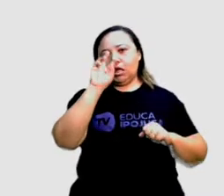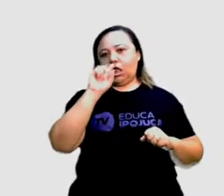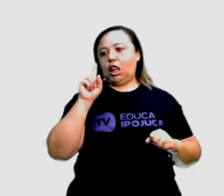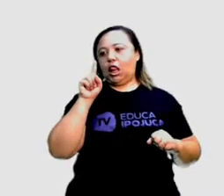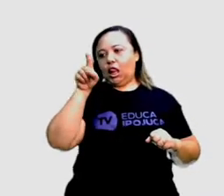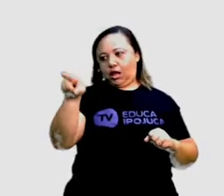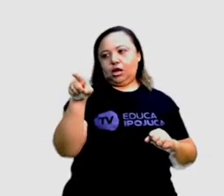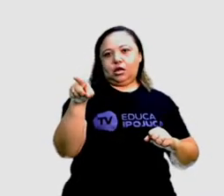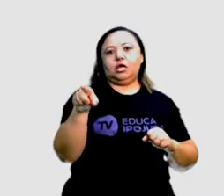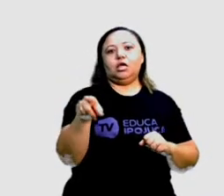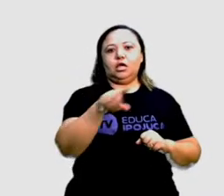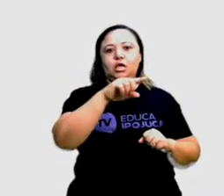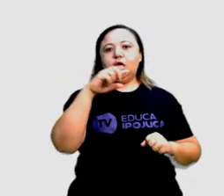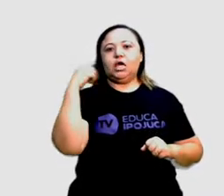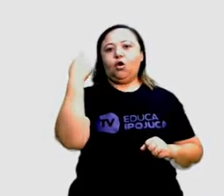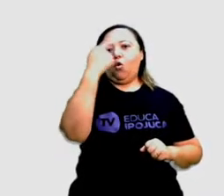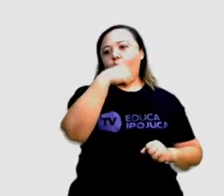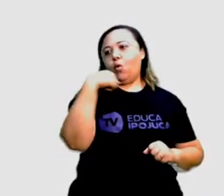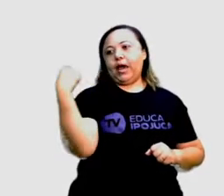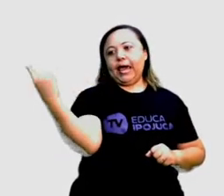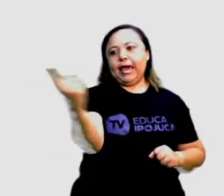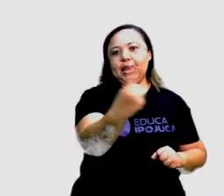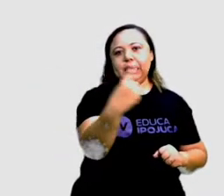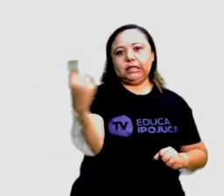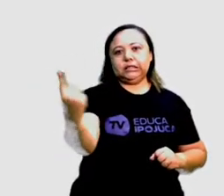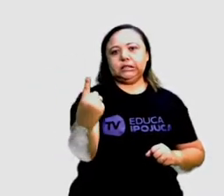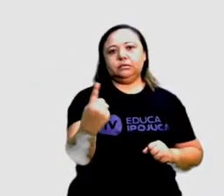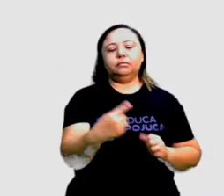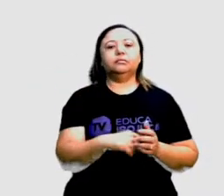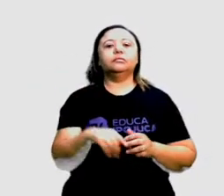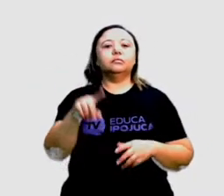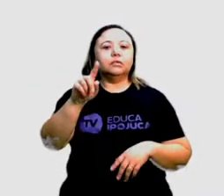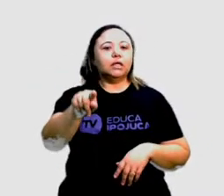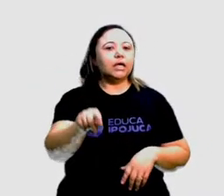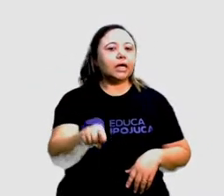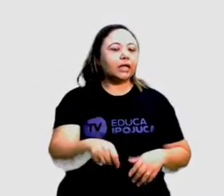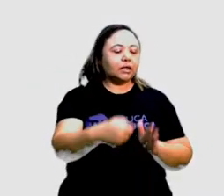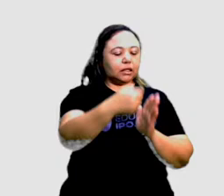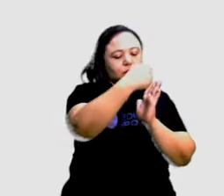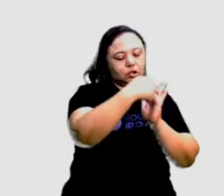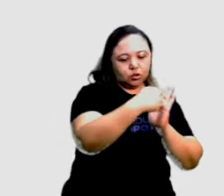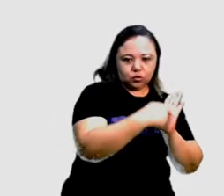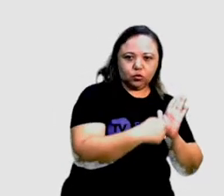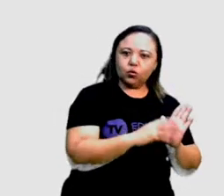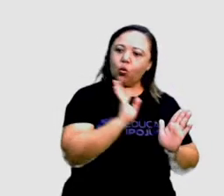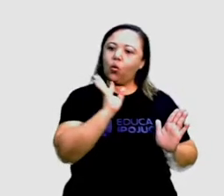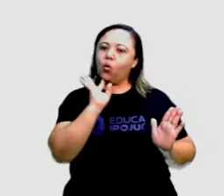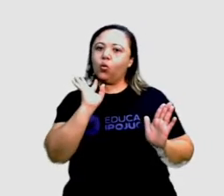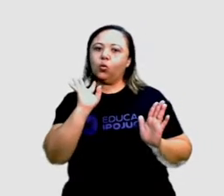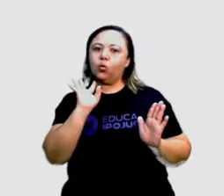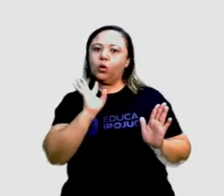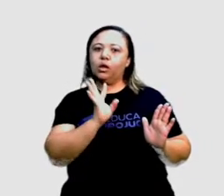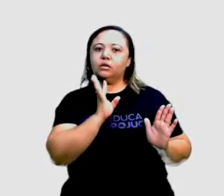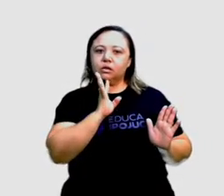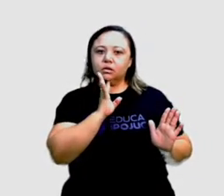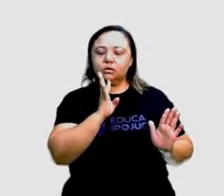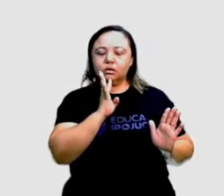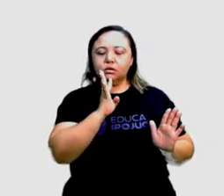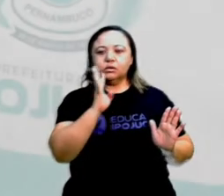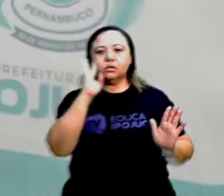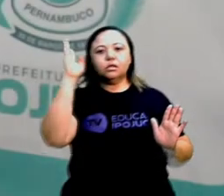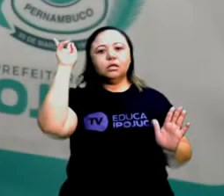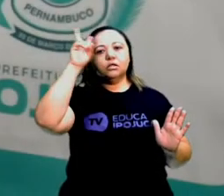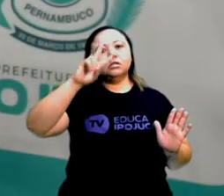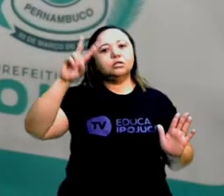apresenta pensamentos dos personagens. Então, o narrador onisciente é aquele que conhece toda a história e faz